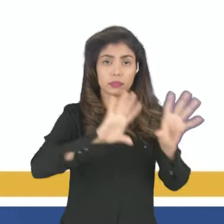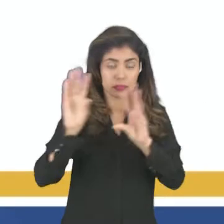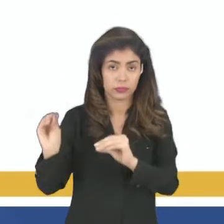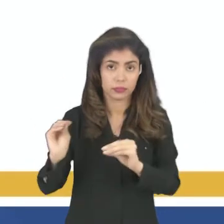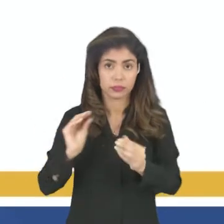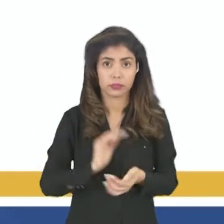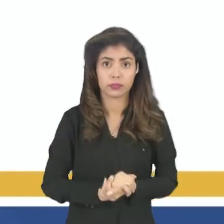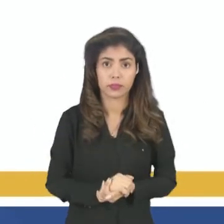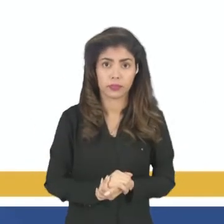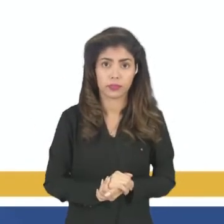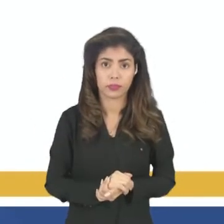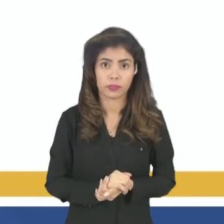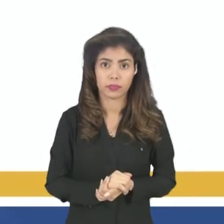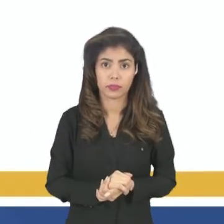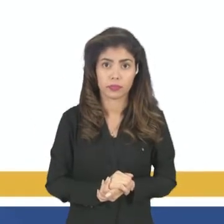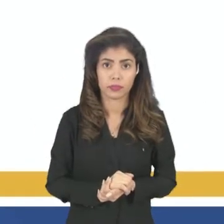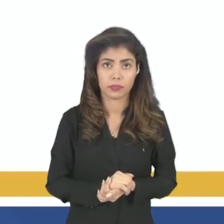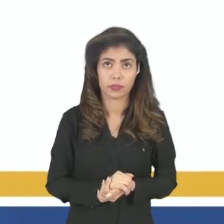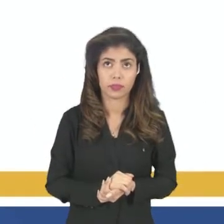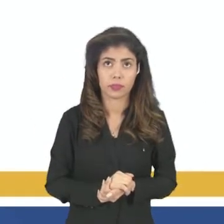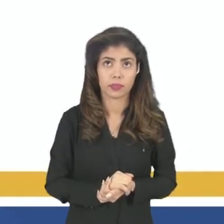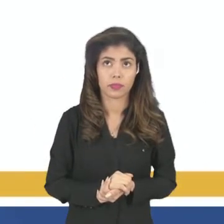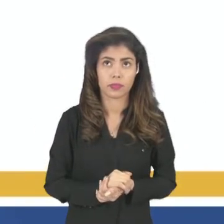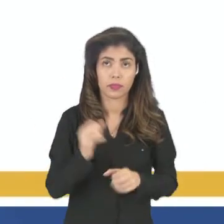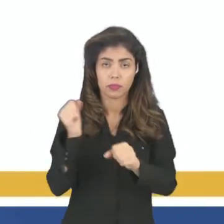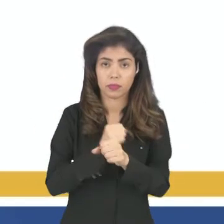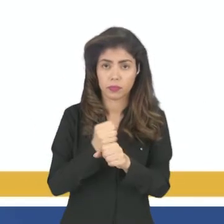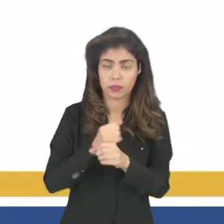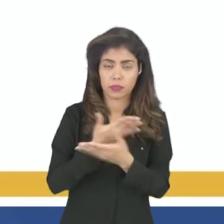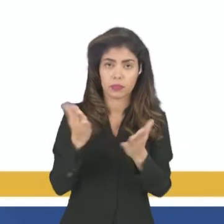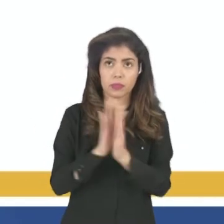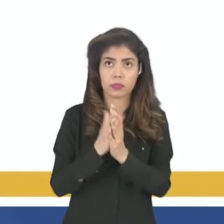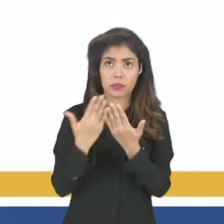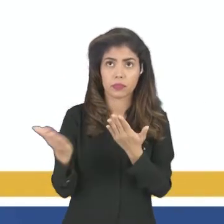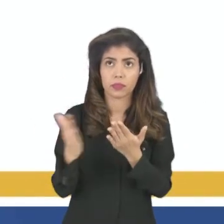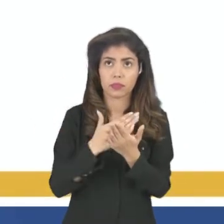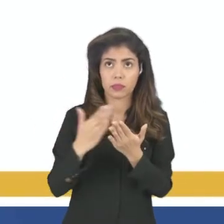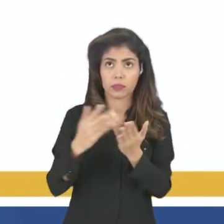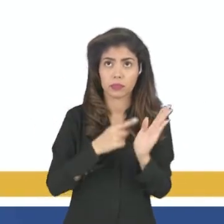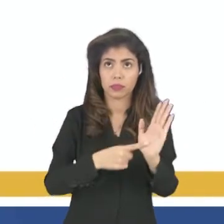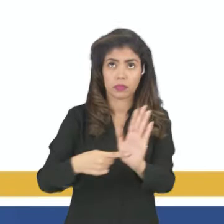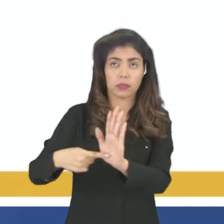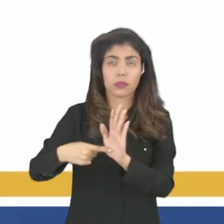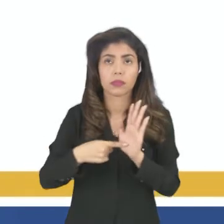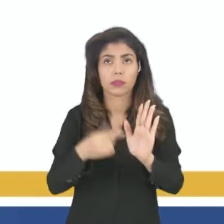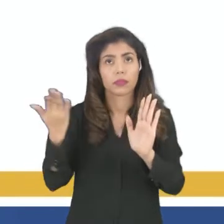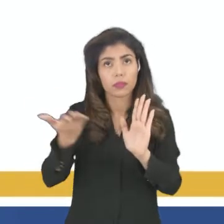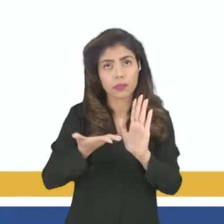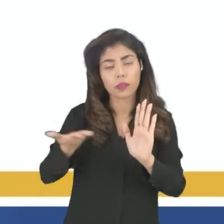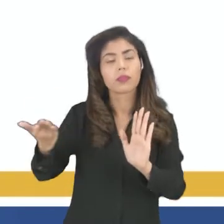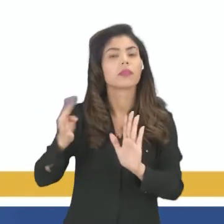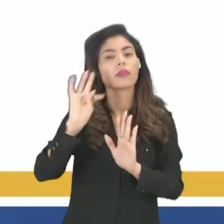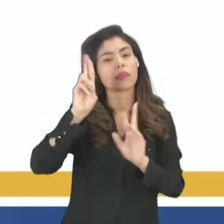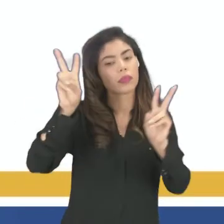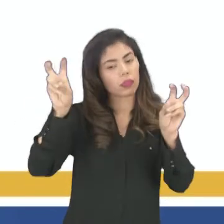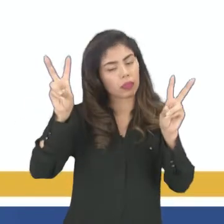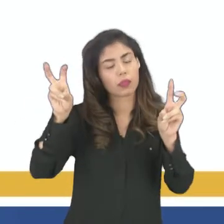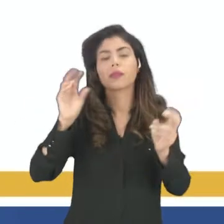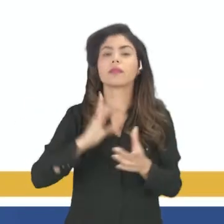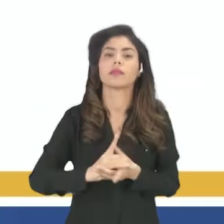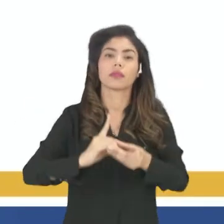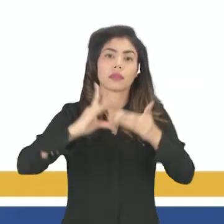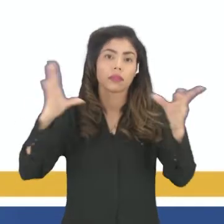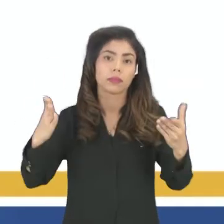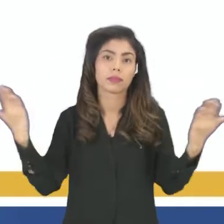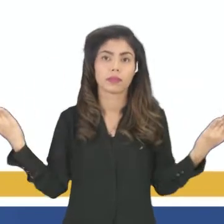aqui uma obra de Rousseau também, que é o Emílio, onde ele mostra, vê que ele é a base das teorias